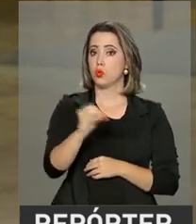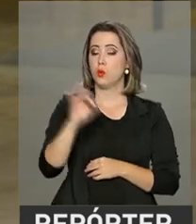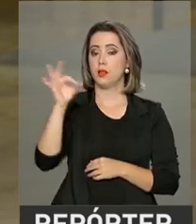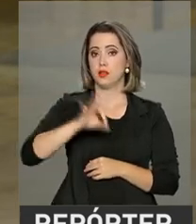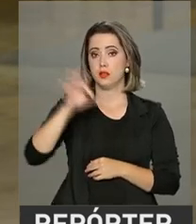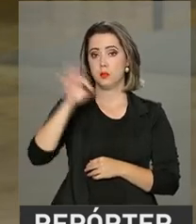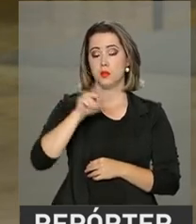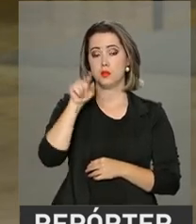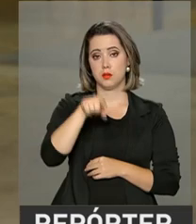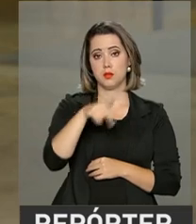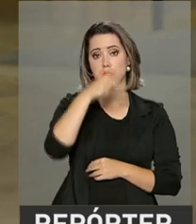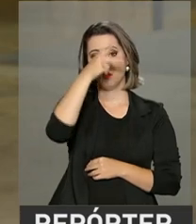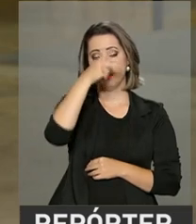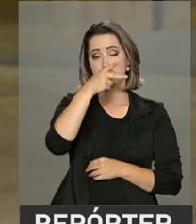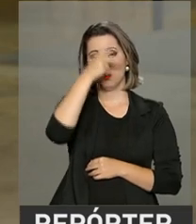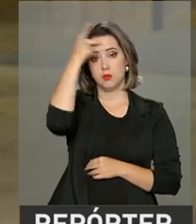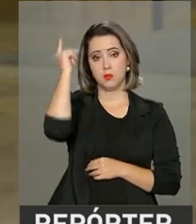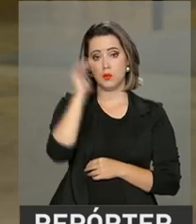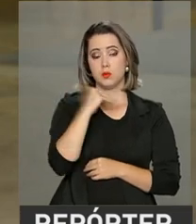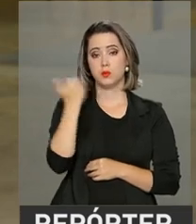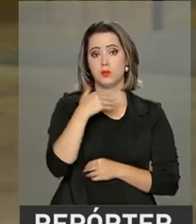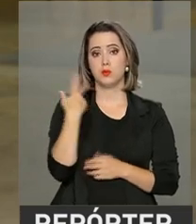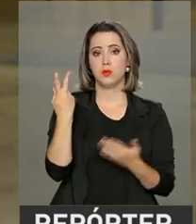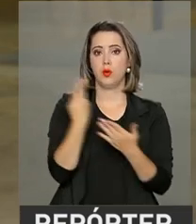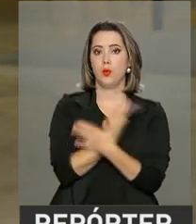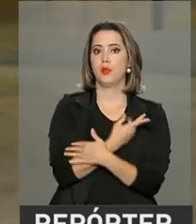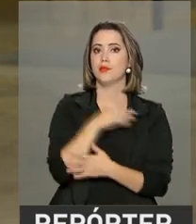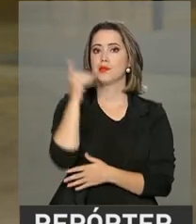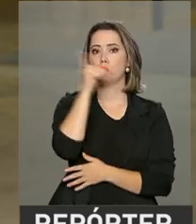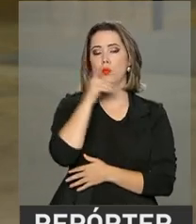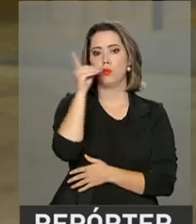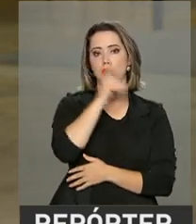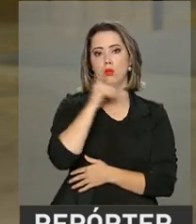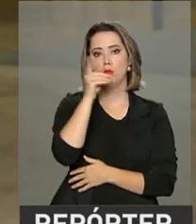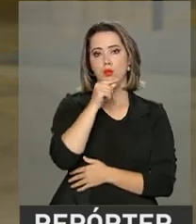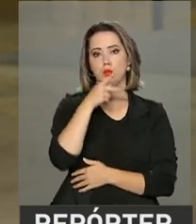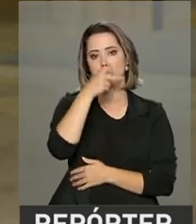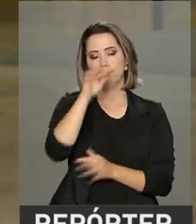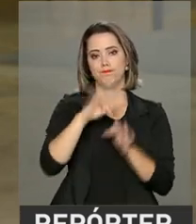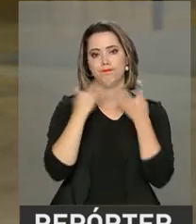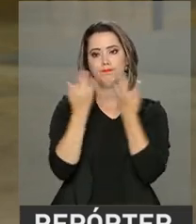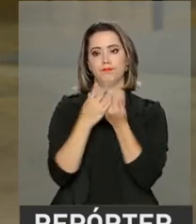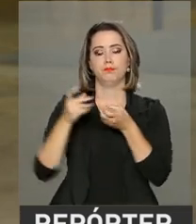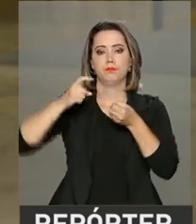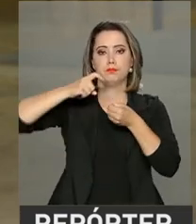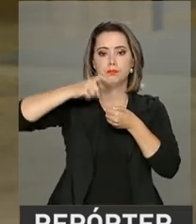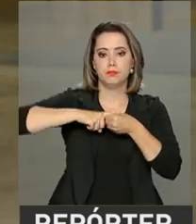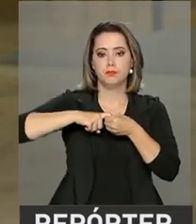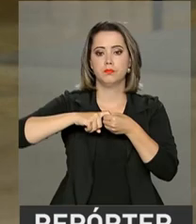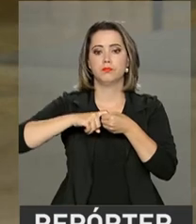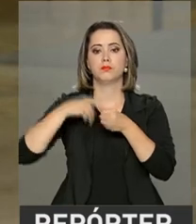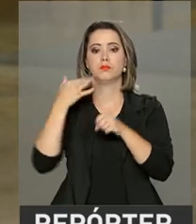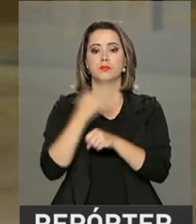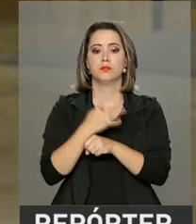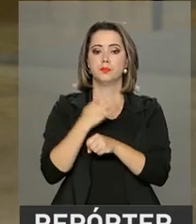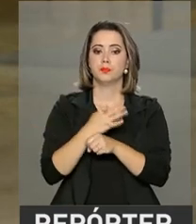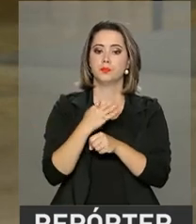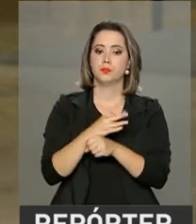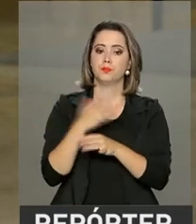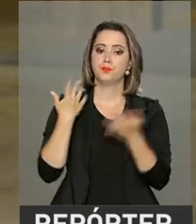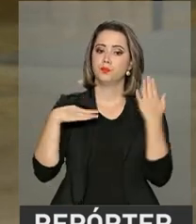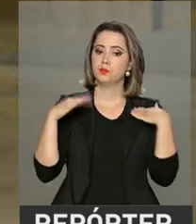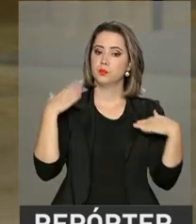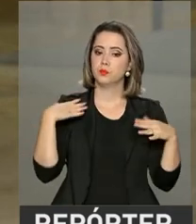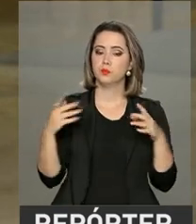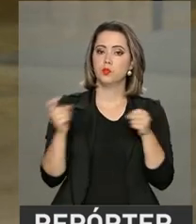dessas mortes foram concentradas ontem, no domingo, quando as famílias voltavam do feriado de seus passeios